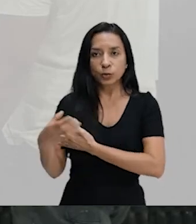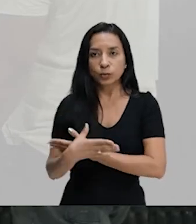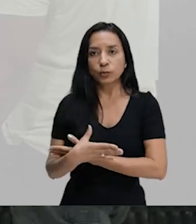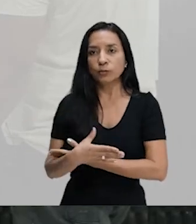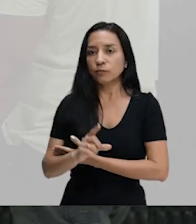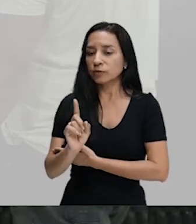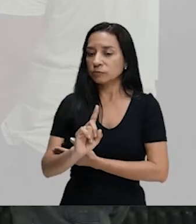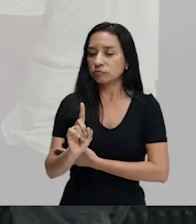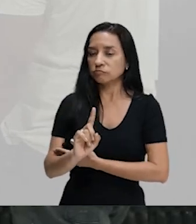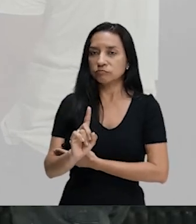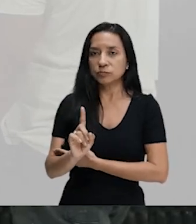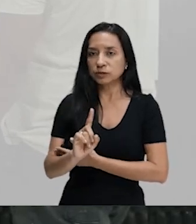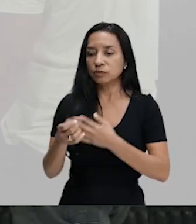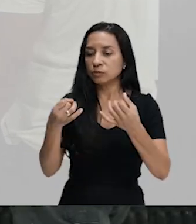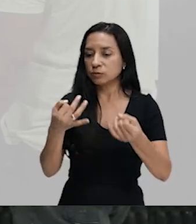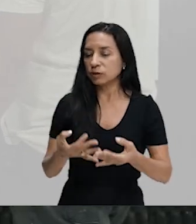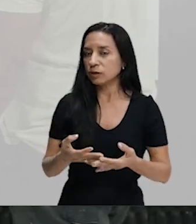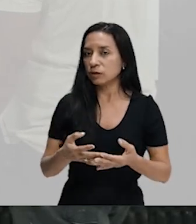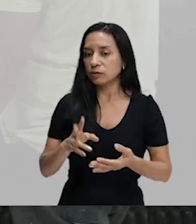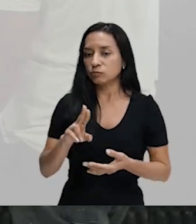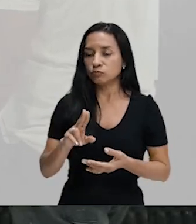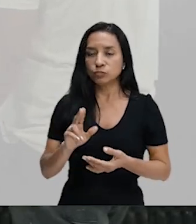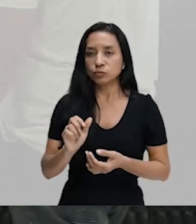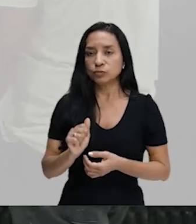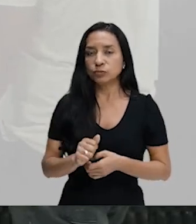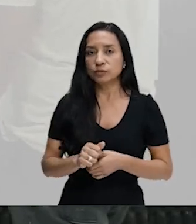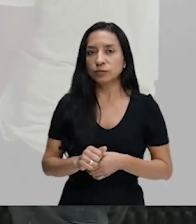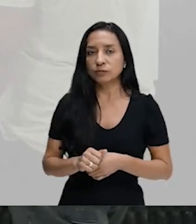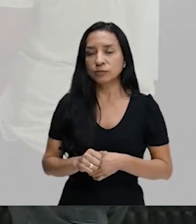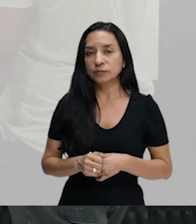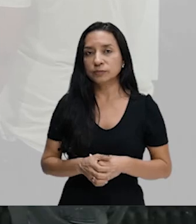Não falamos dessa quando nós falamos das transformações